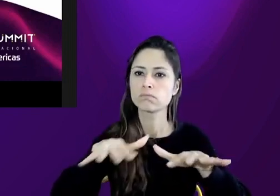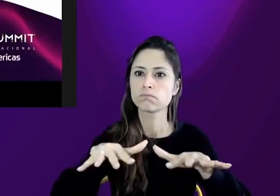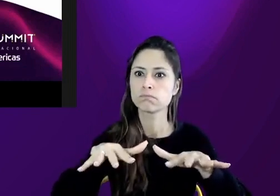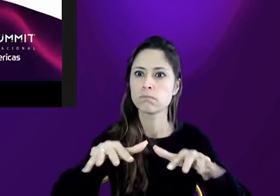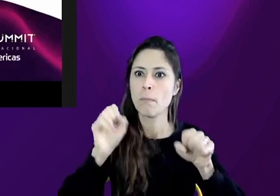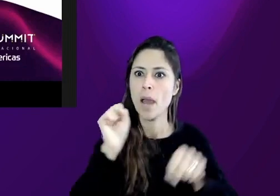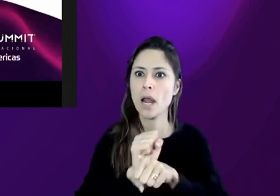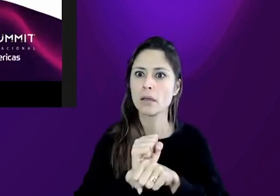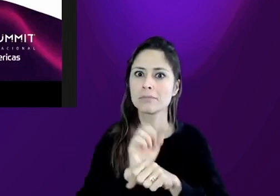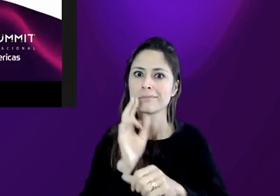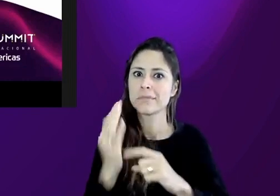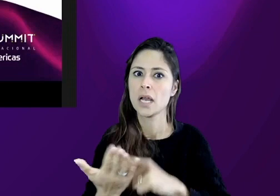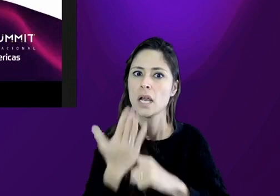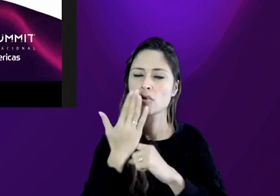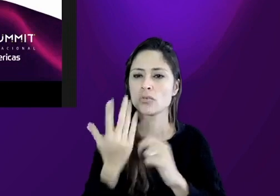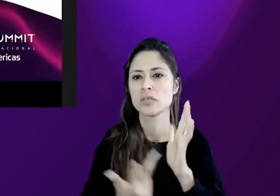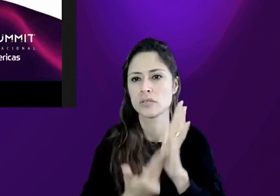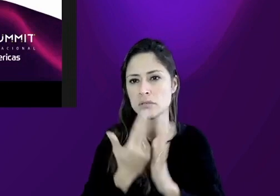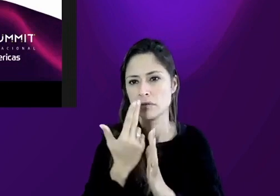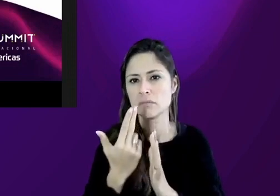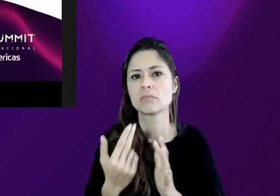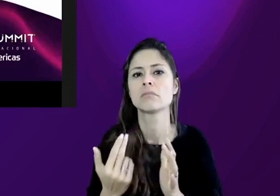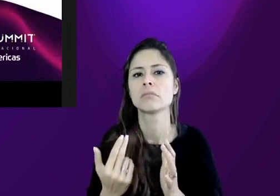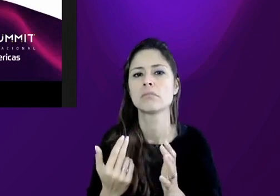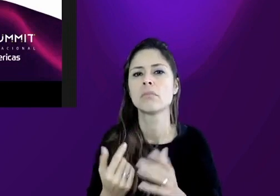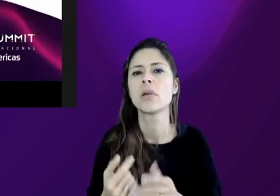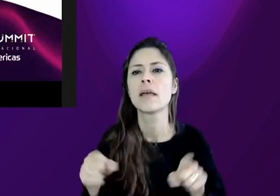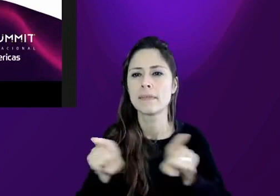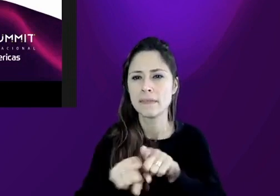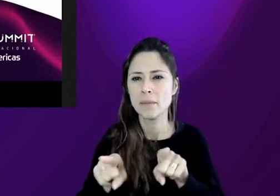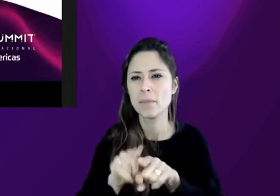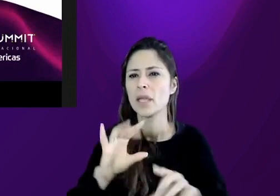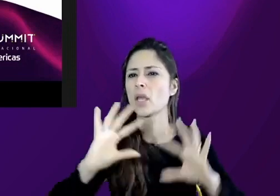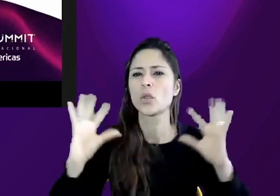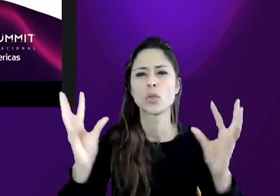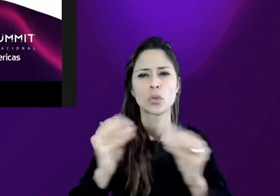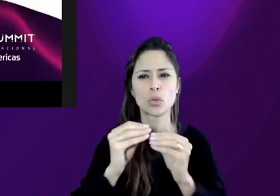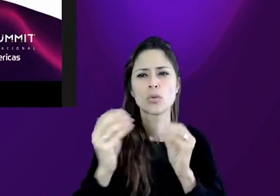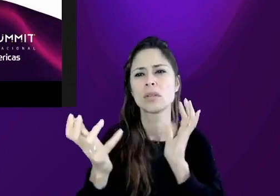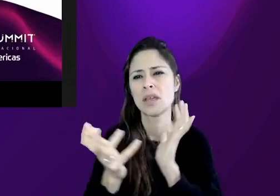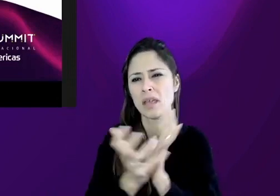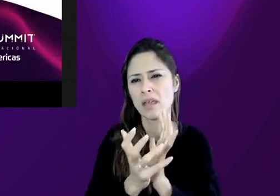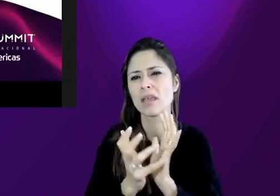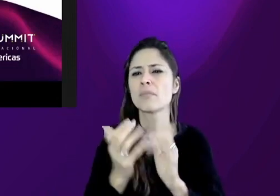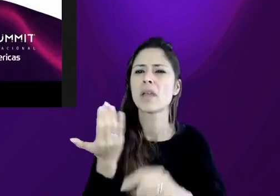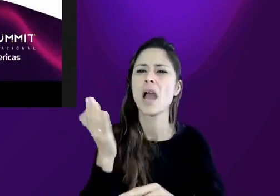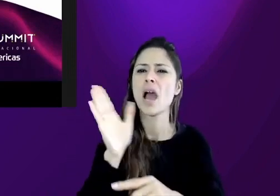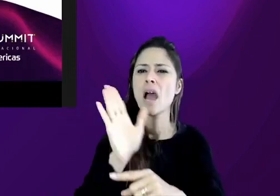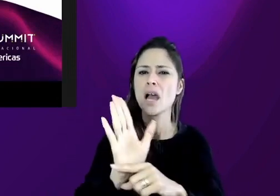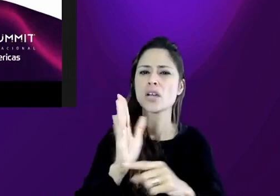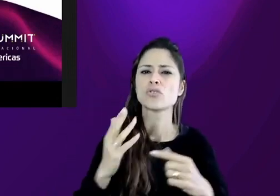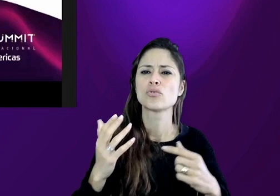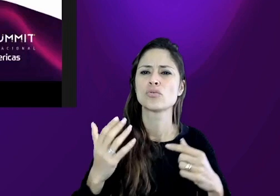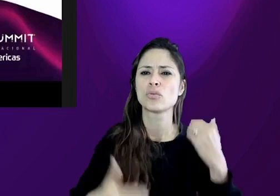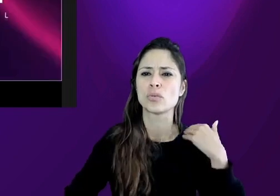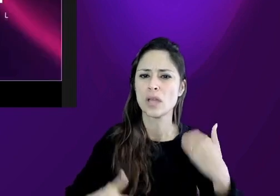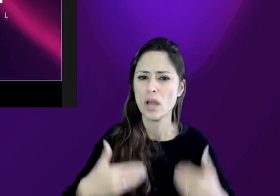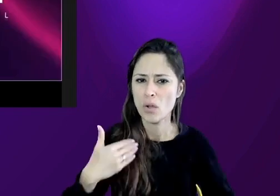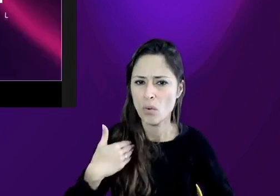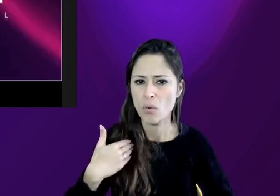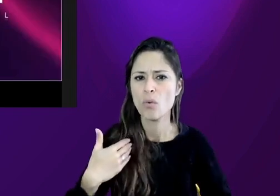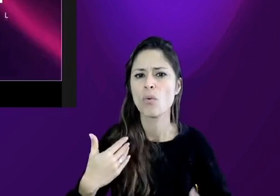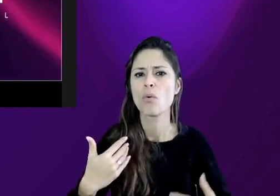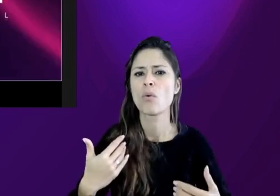E além da melhor ergonomia de toda a equipe e da menor demanda física, como o André Roncon